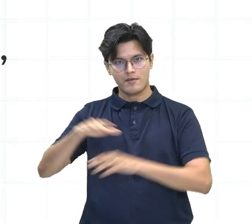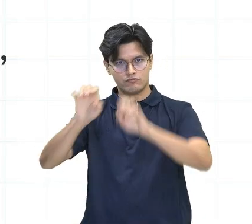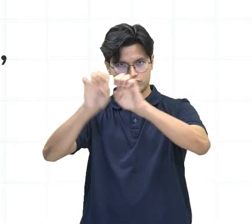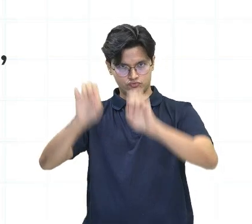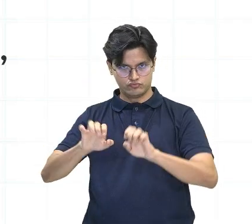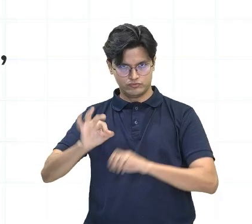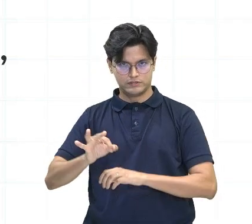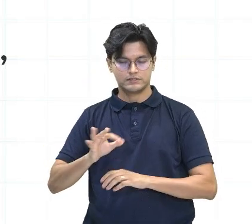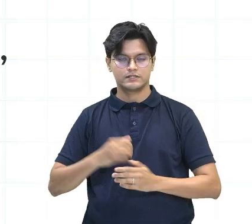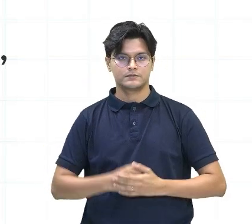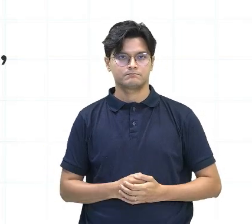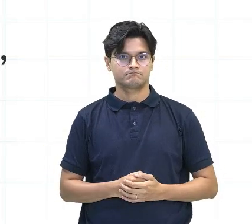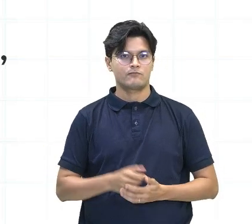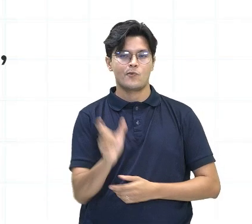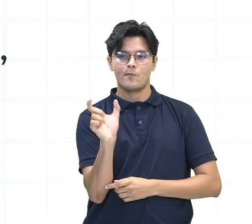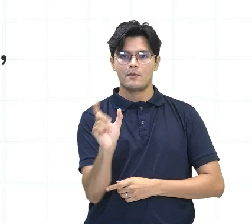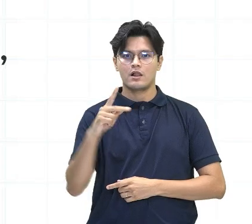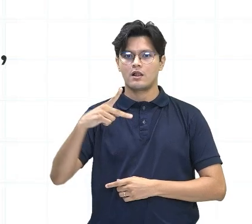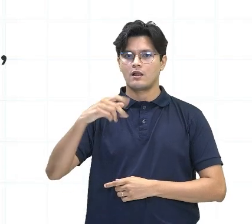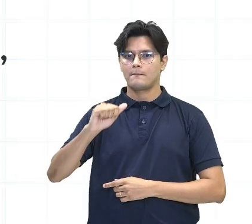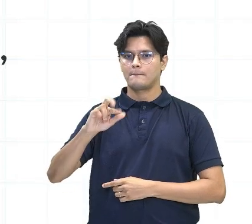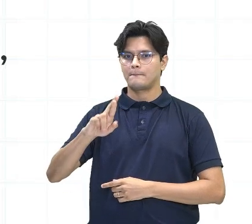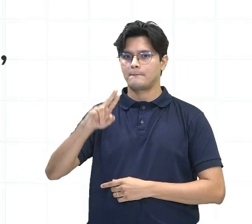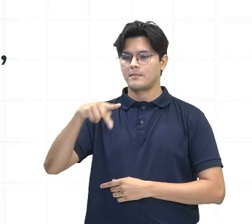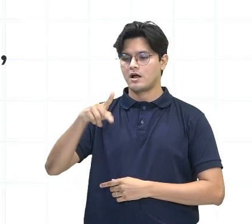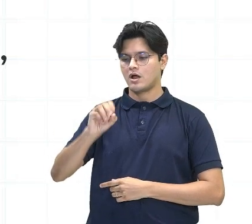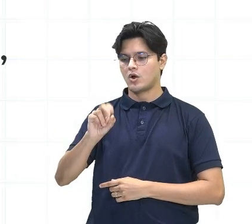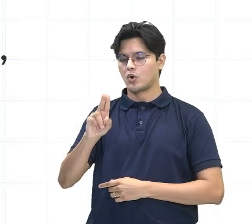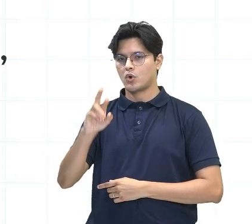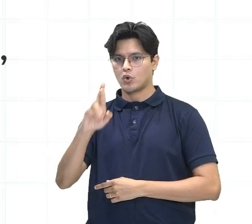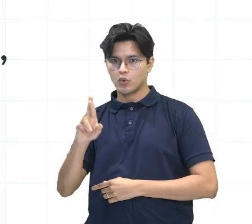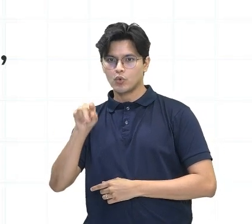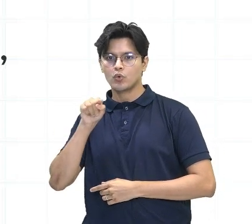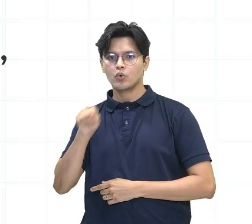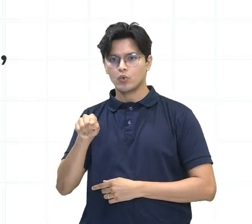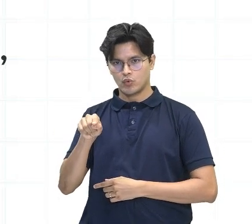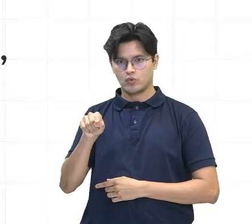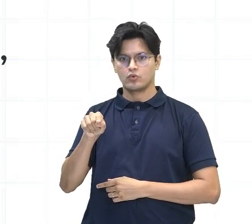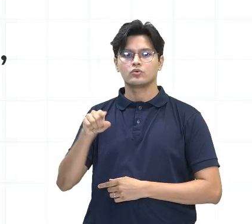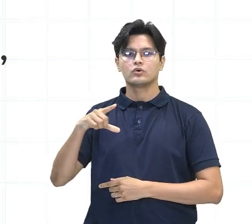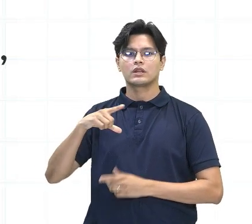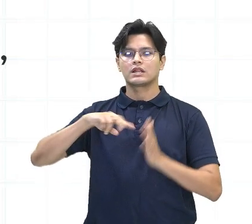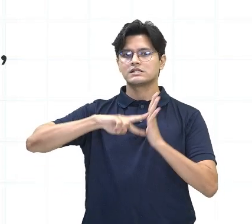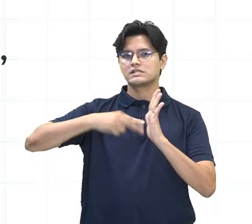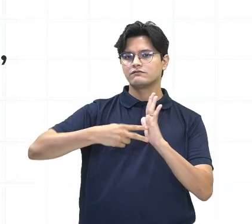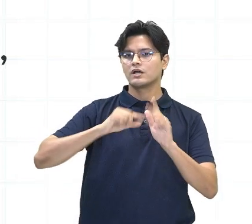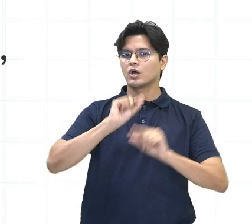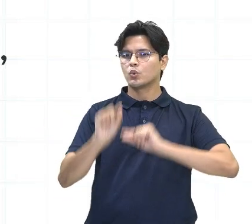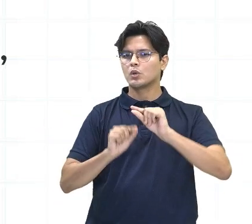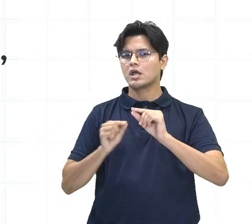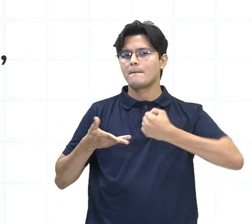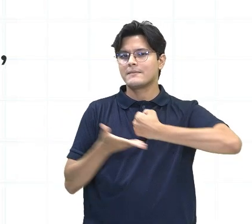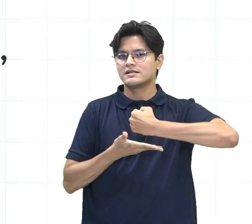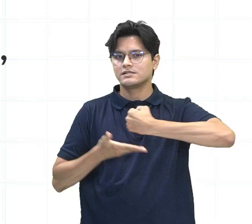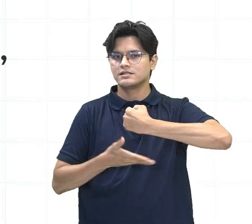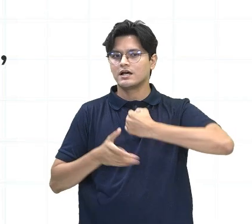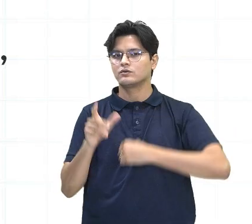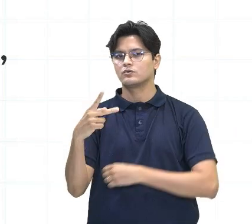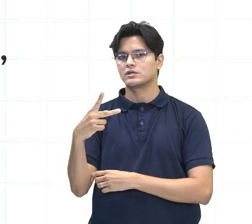palavra parkour vem, na verdade, de parcours militaire, que significa percurso.